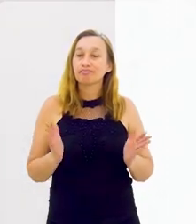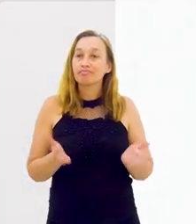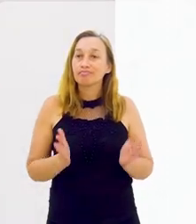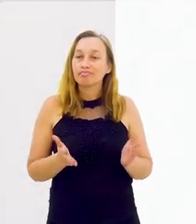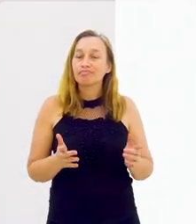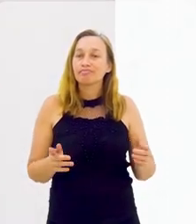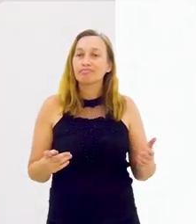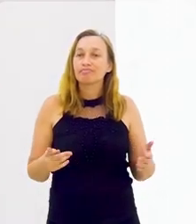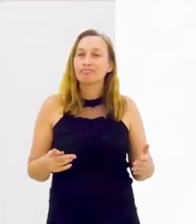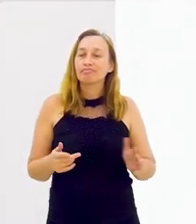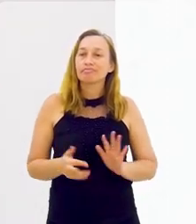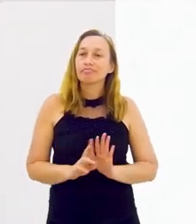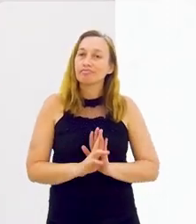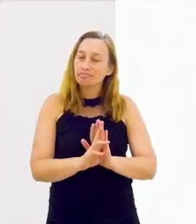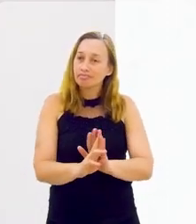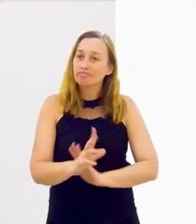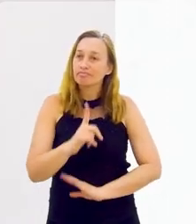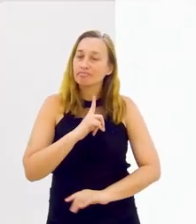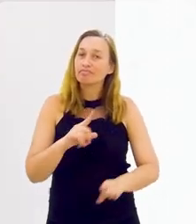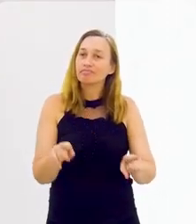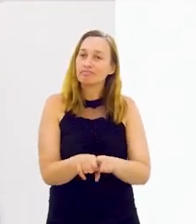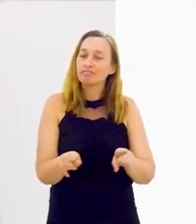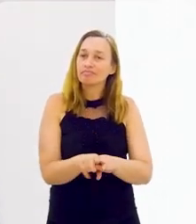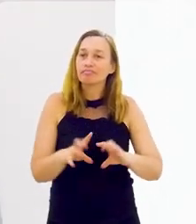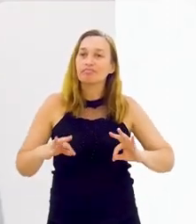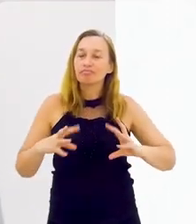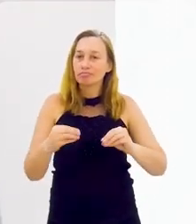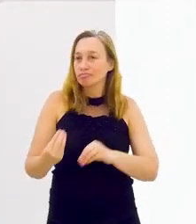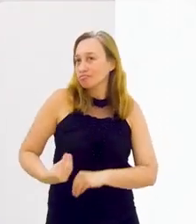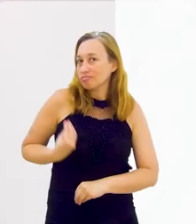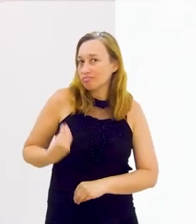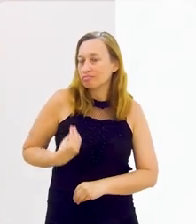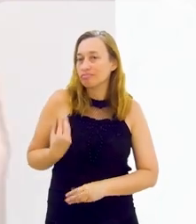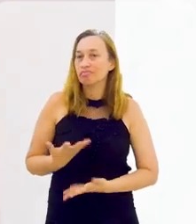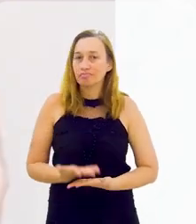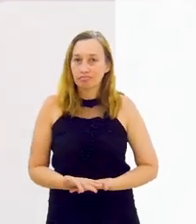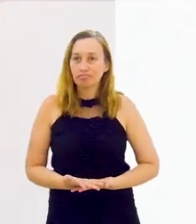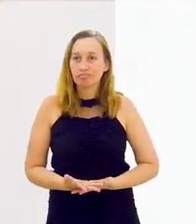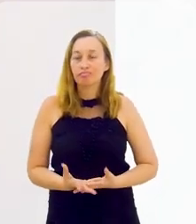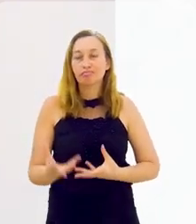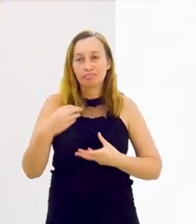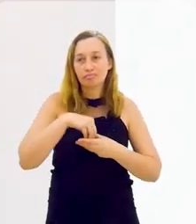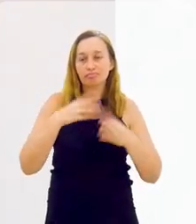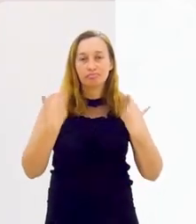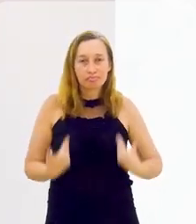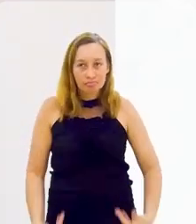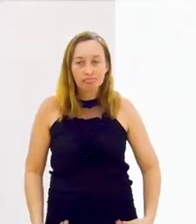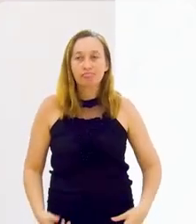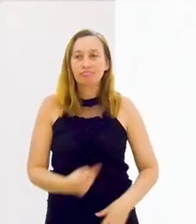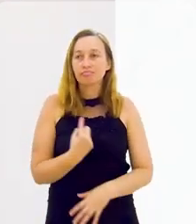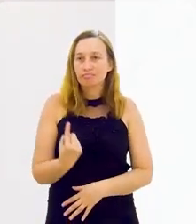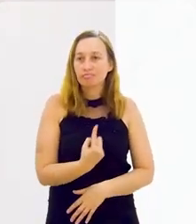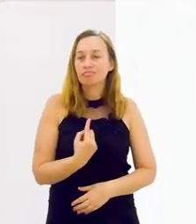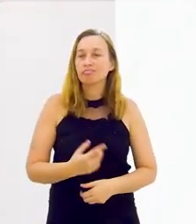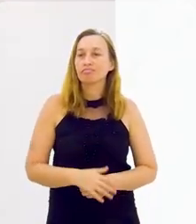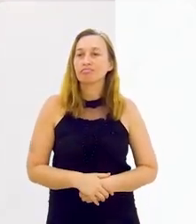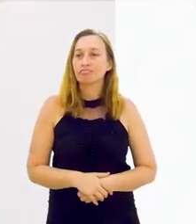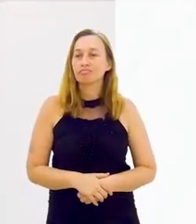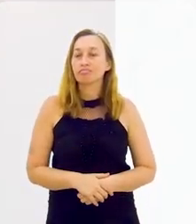ir onde aparecem também as referências, né? É, tudo que a gente vive tá aqui, tá no nosso